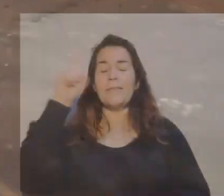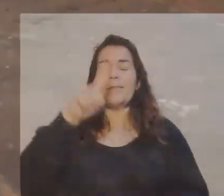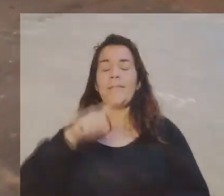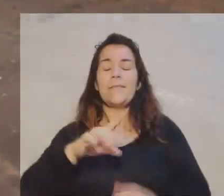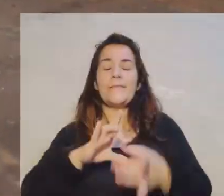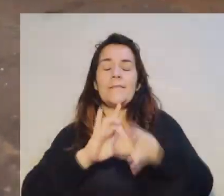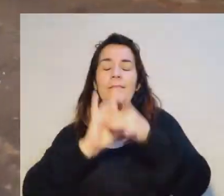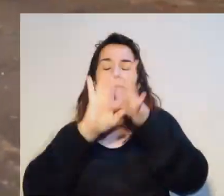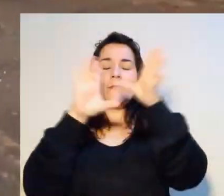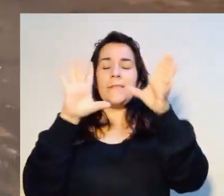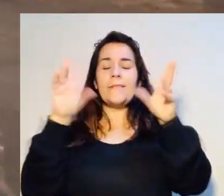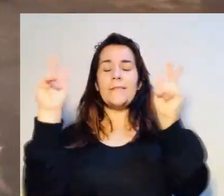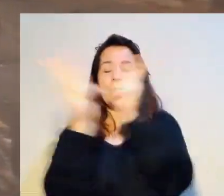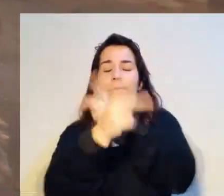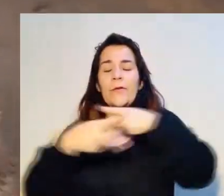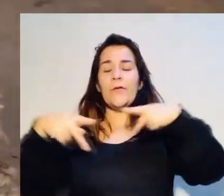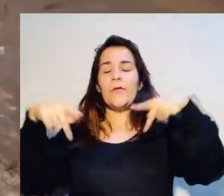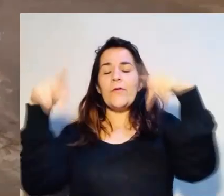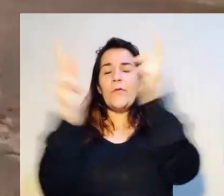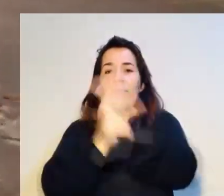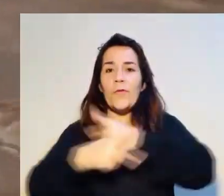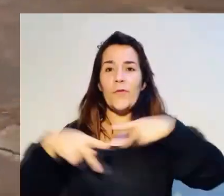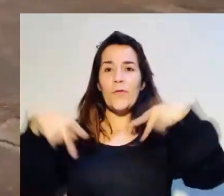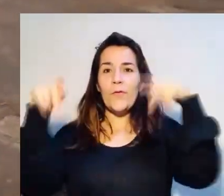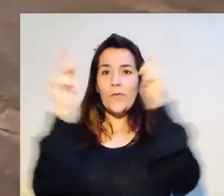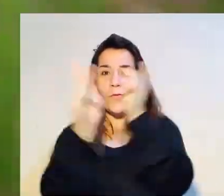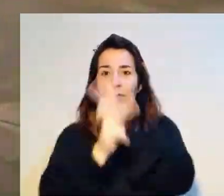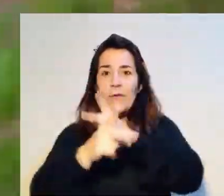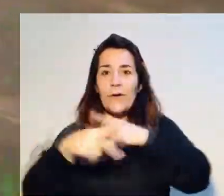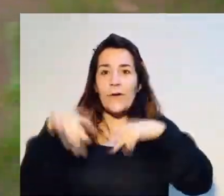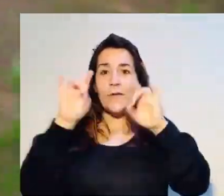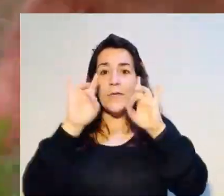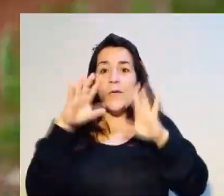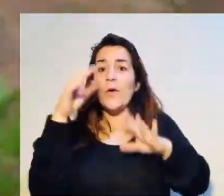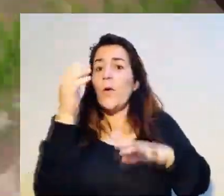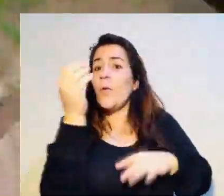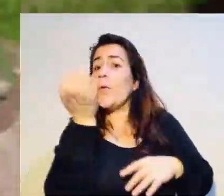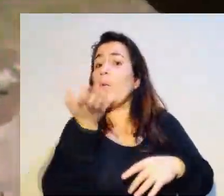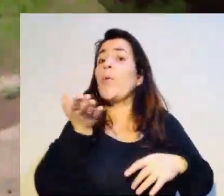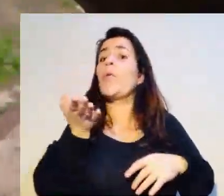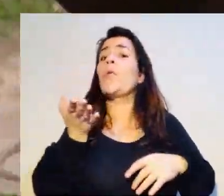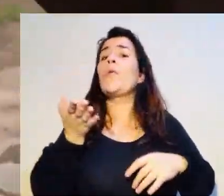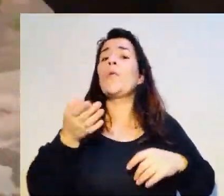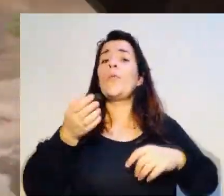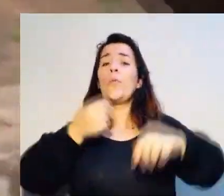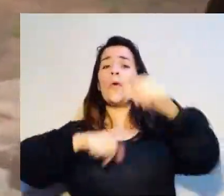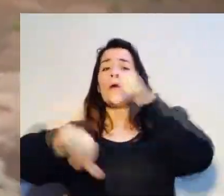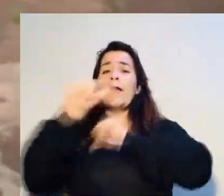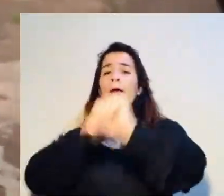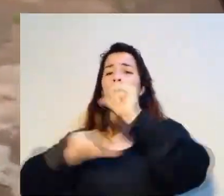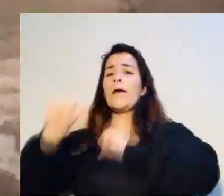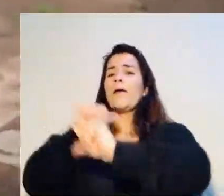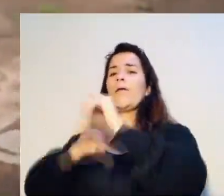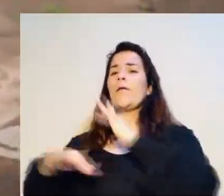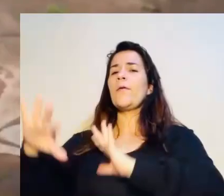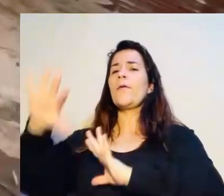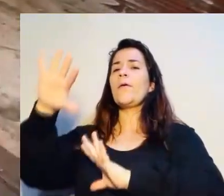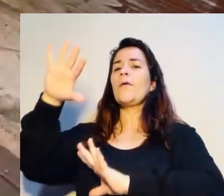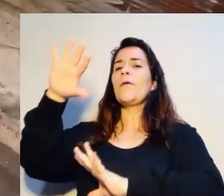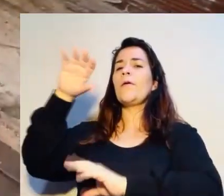Solto ele é como o vento, basta um sopro pra